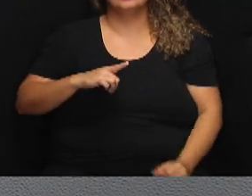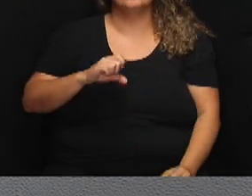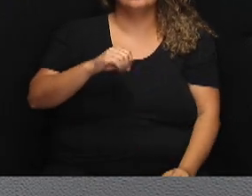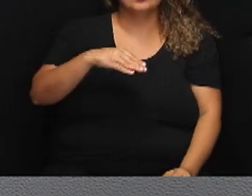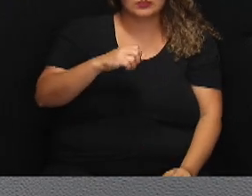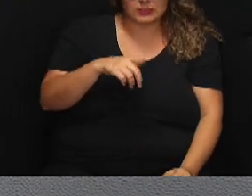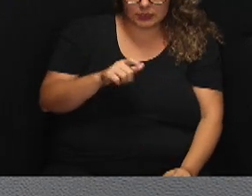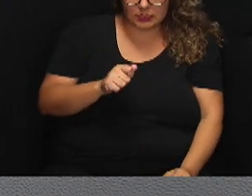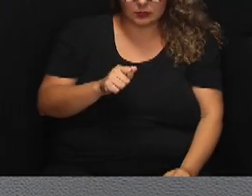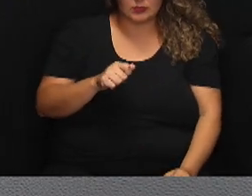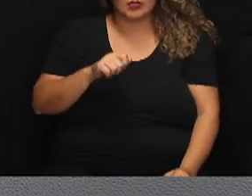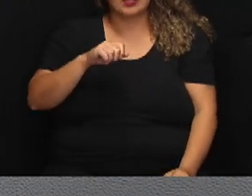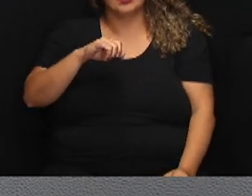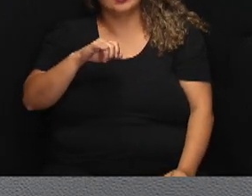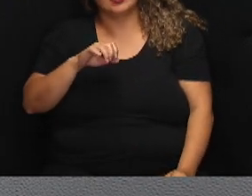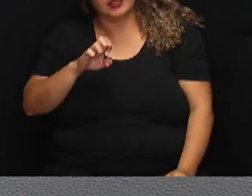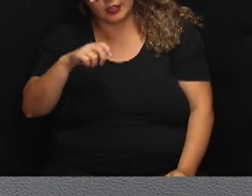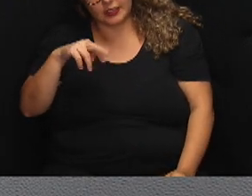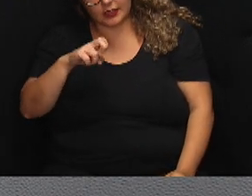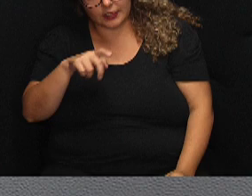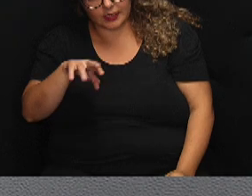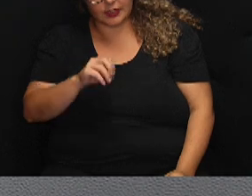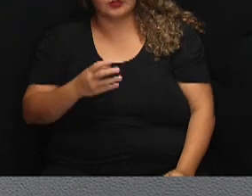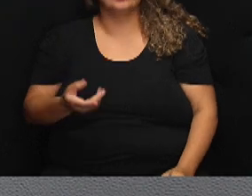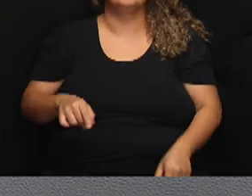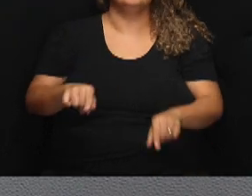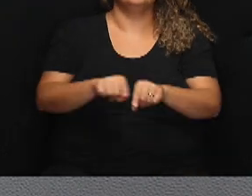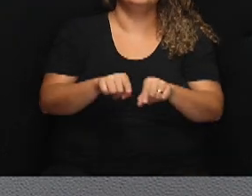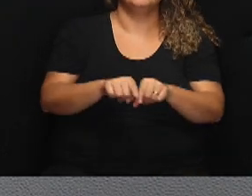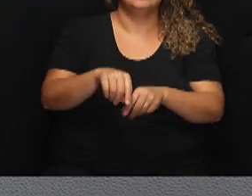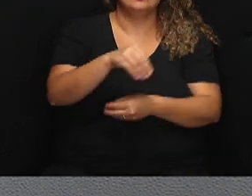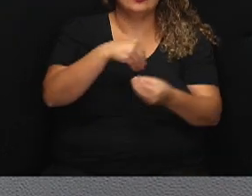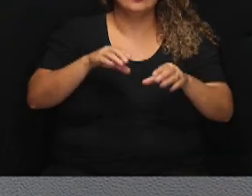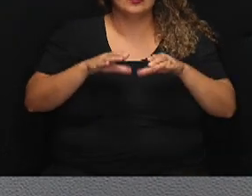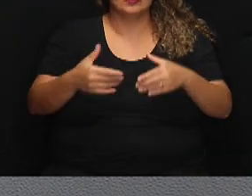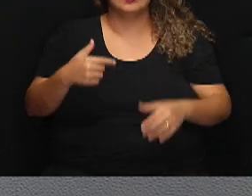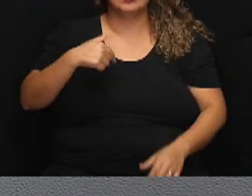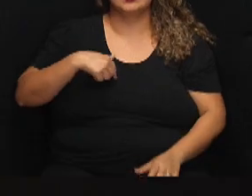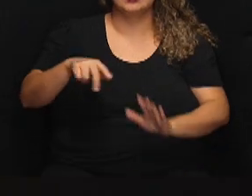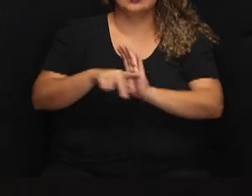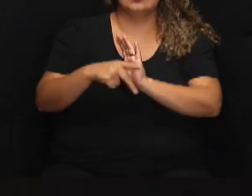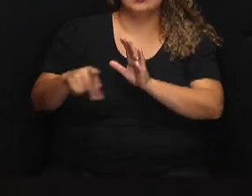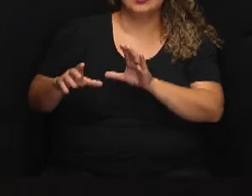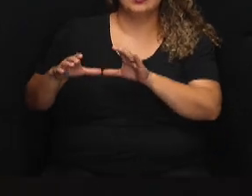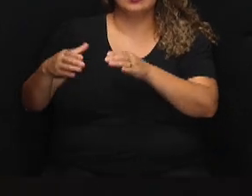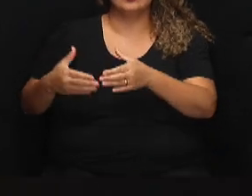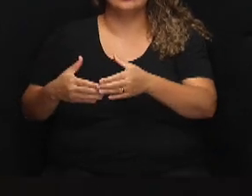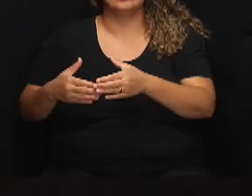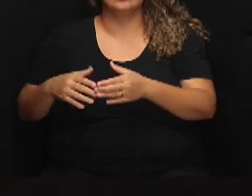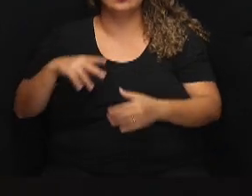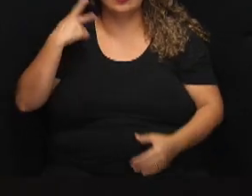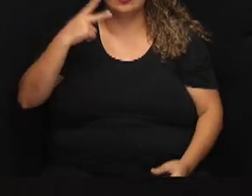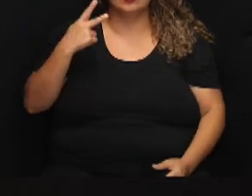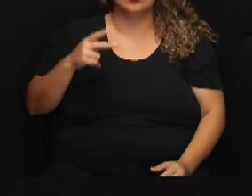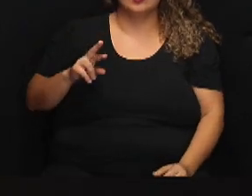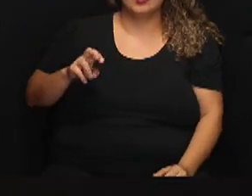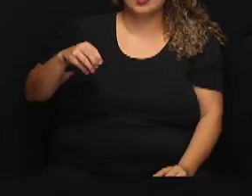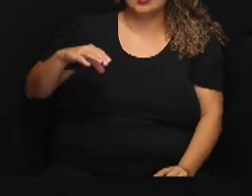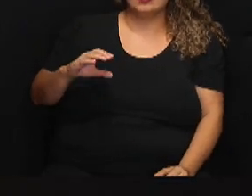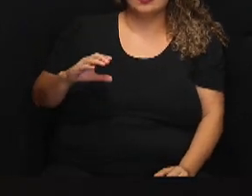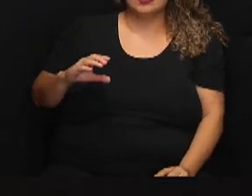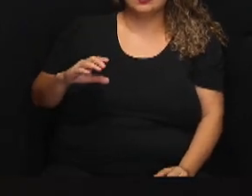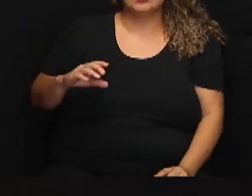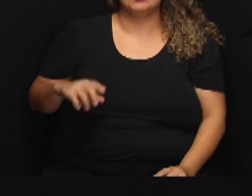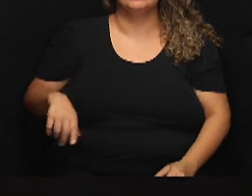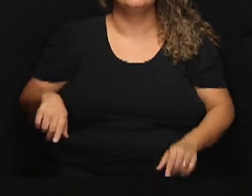envolvimento da comunidade, né? Além disso, a gente está na comissão de parlamento metropolitano,